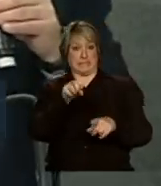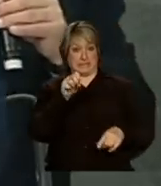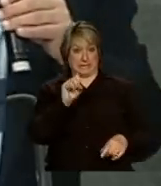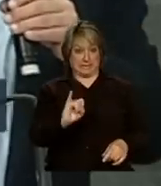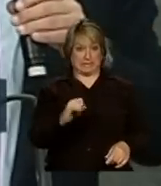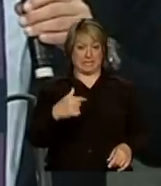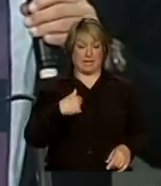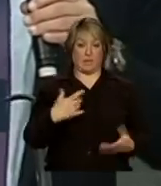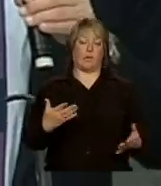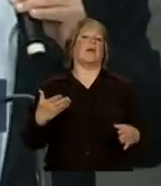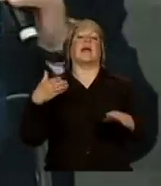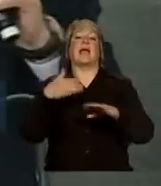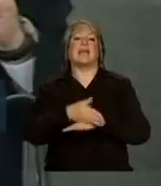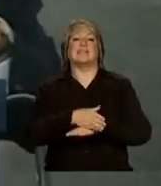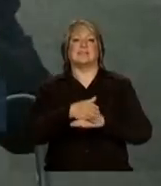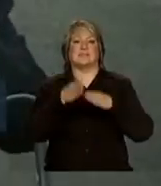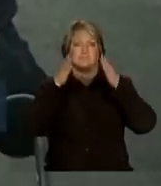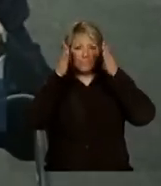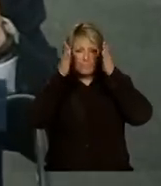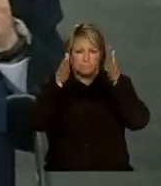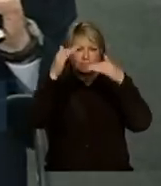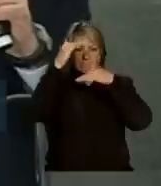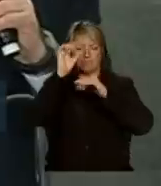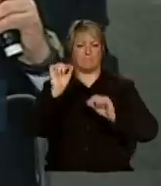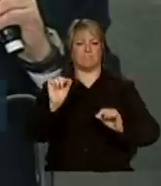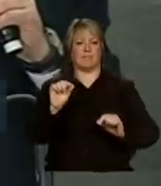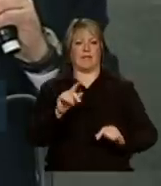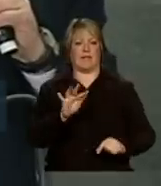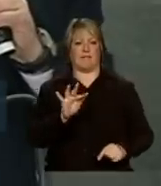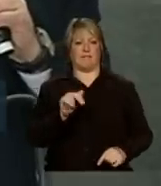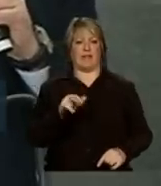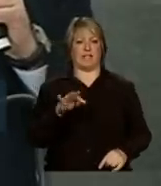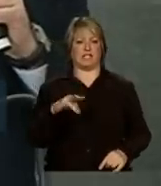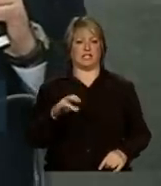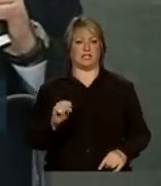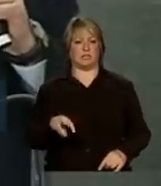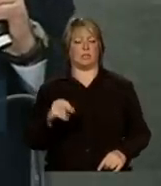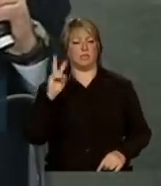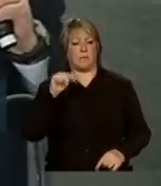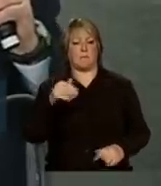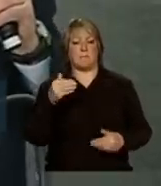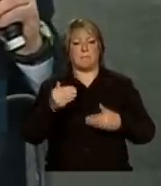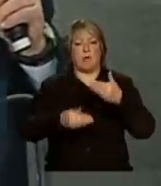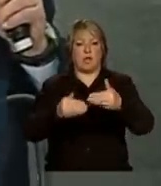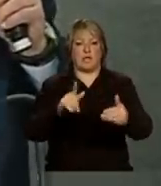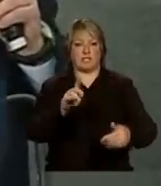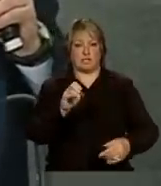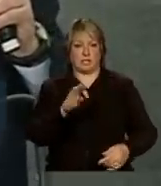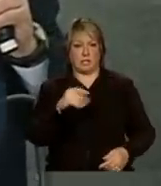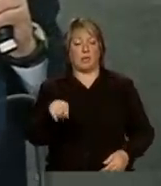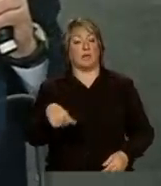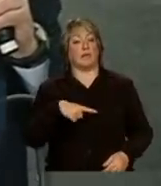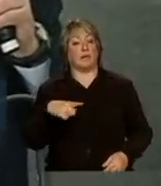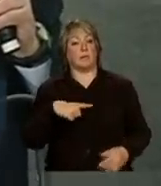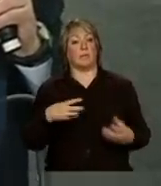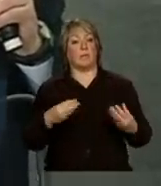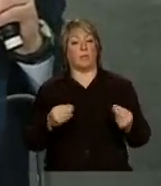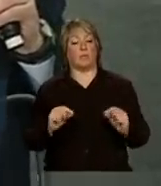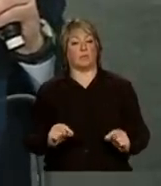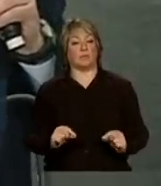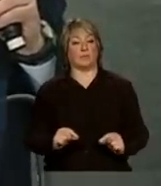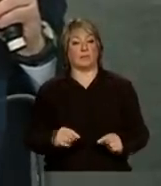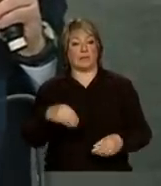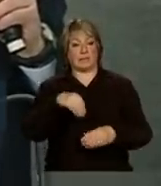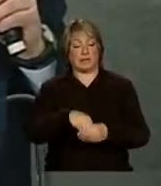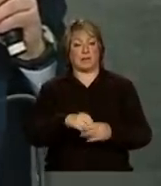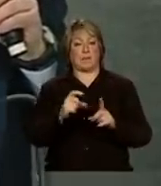com certo fanatismo do processo de gestão é muito dentro da palavra que a nossa